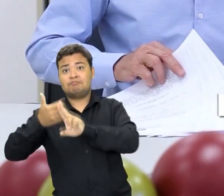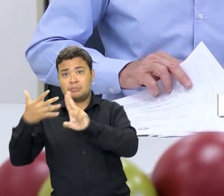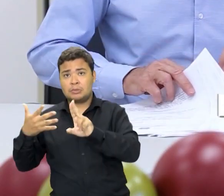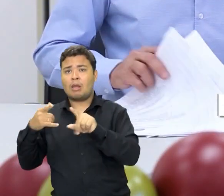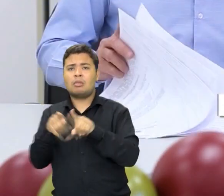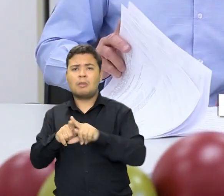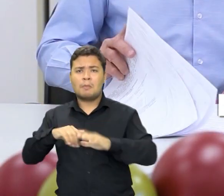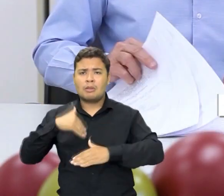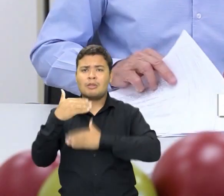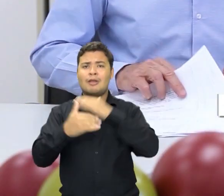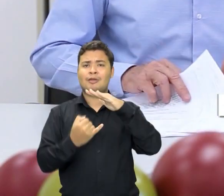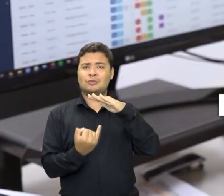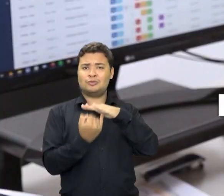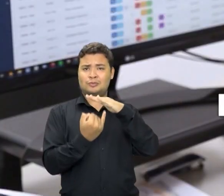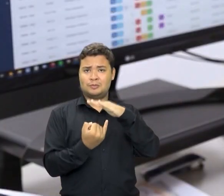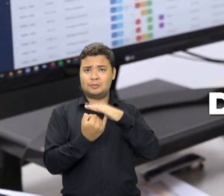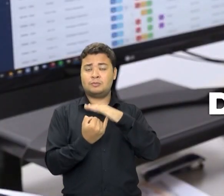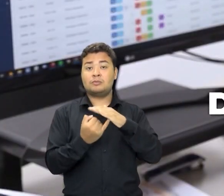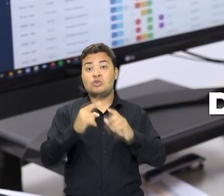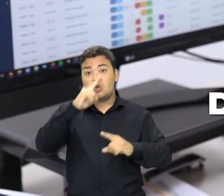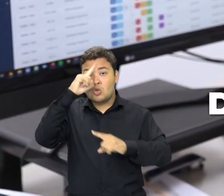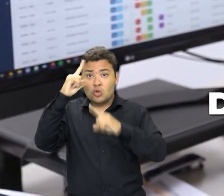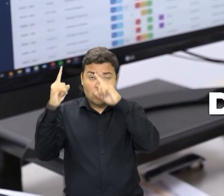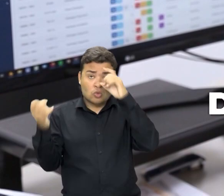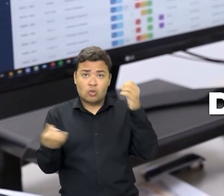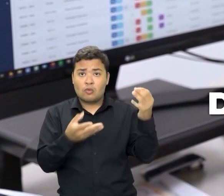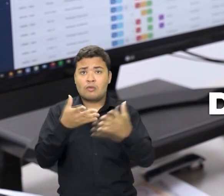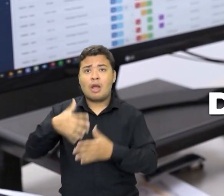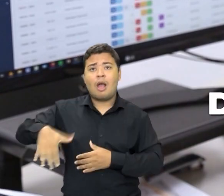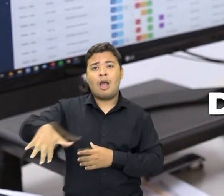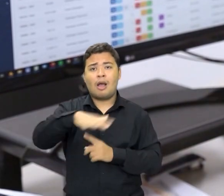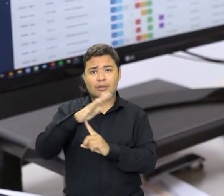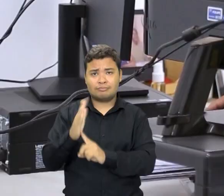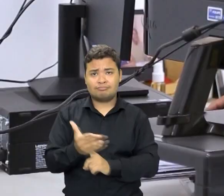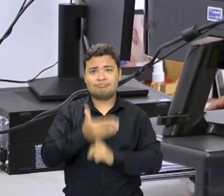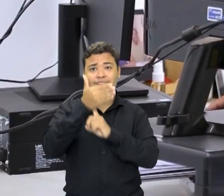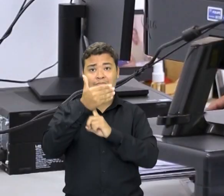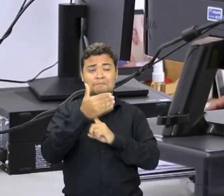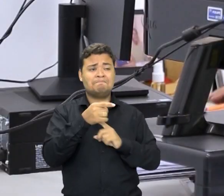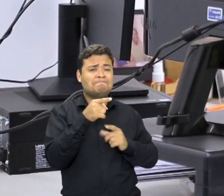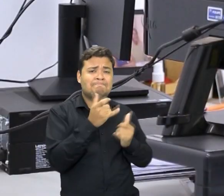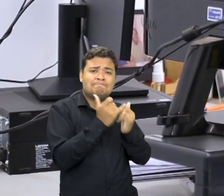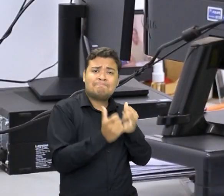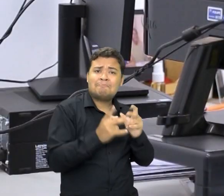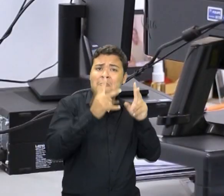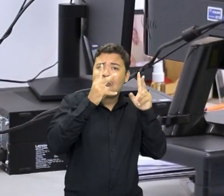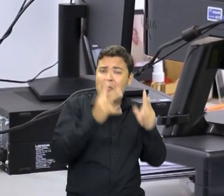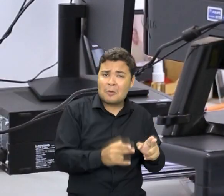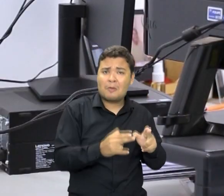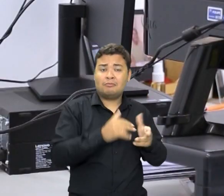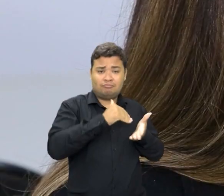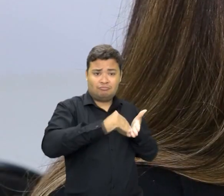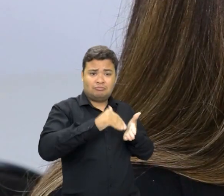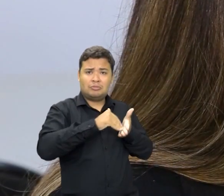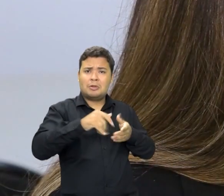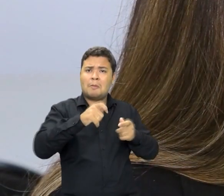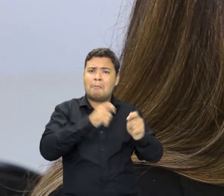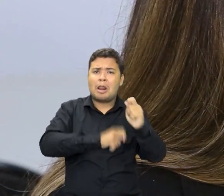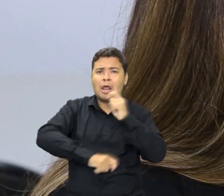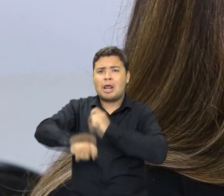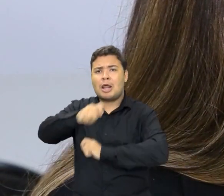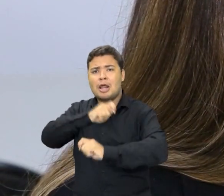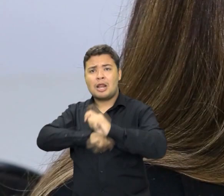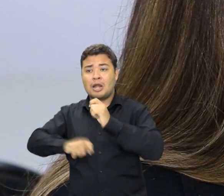ensino e extensão, bem como o desenvolvimento institucional e inovação tecnológica. Ela atua como um